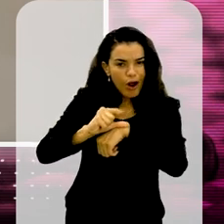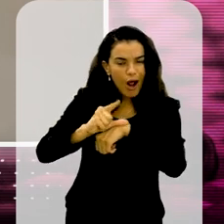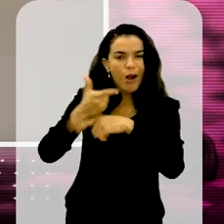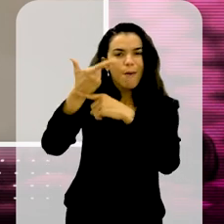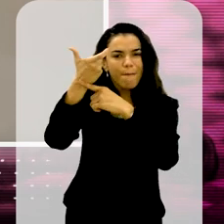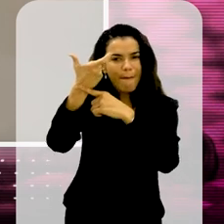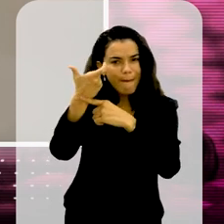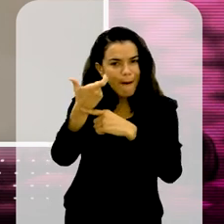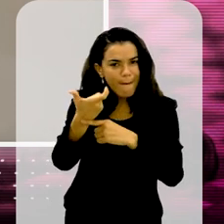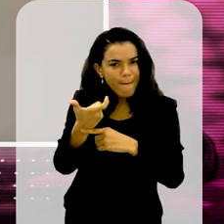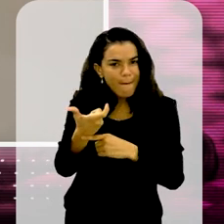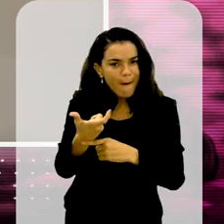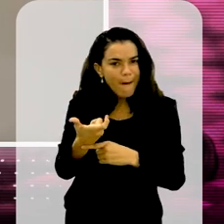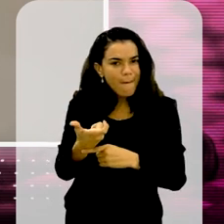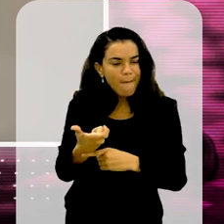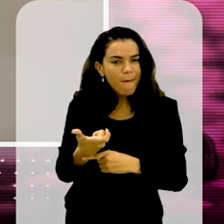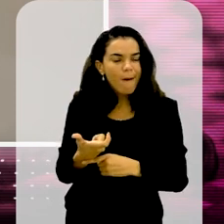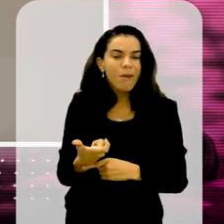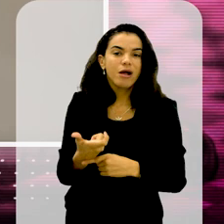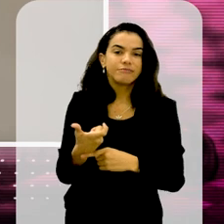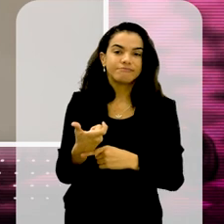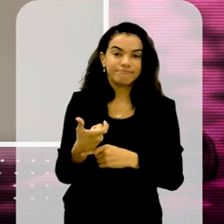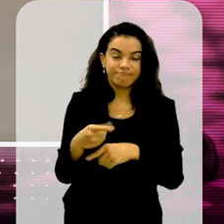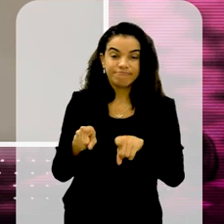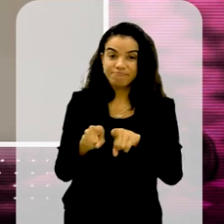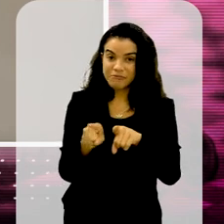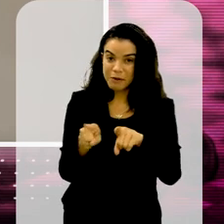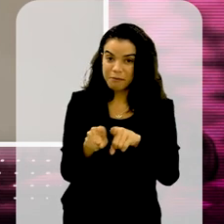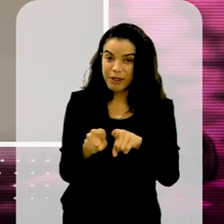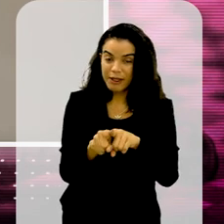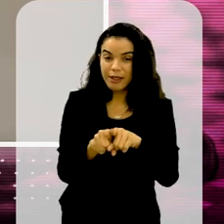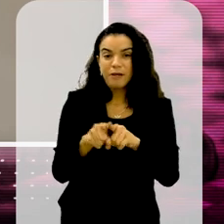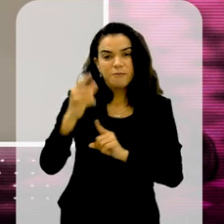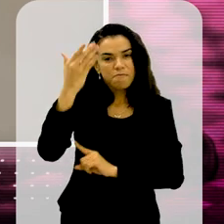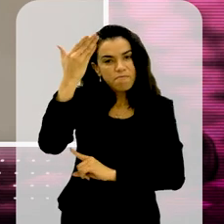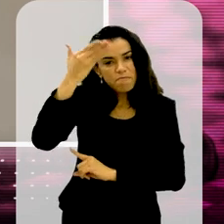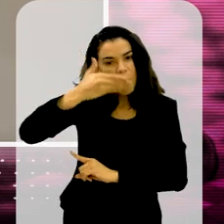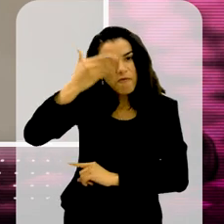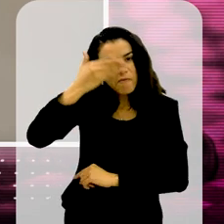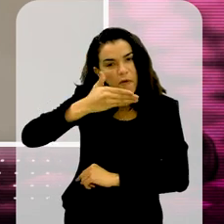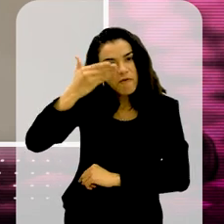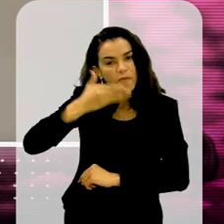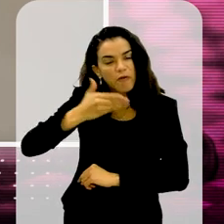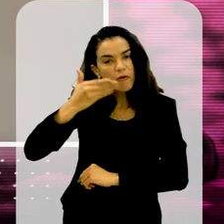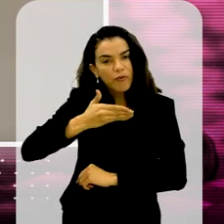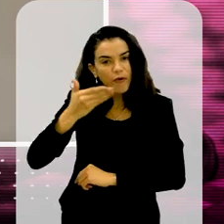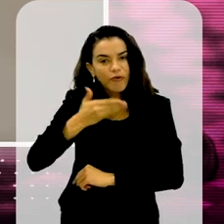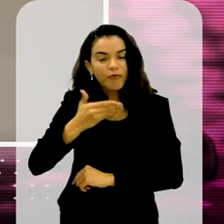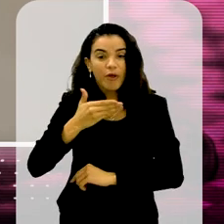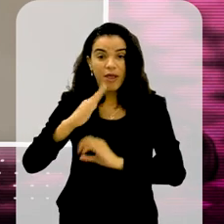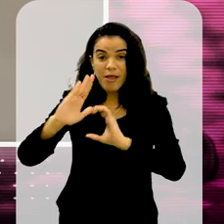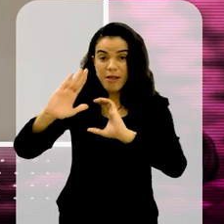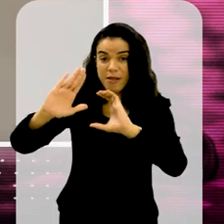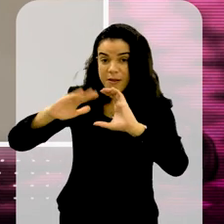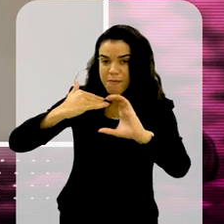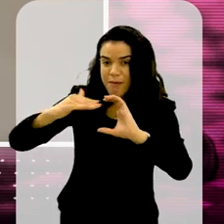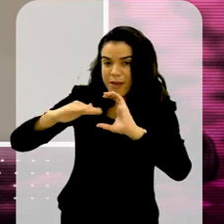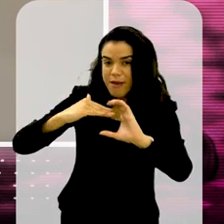ser entendido, né, como uma conduta reiterada na perseguição.